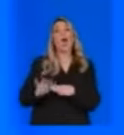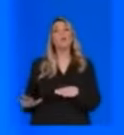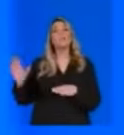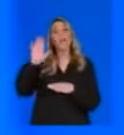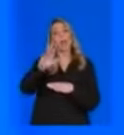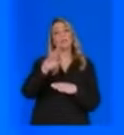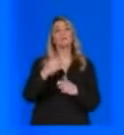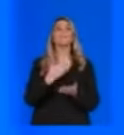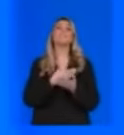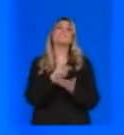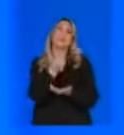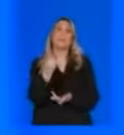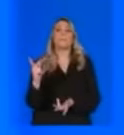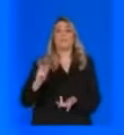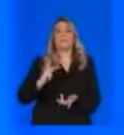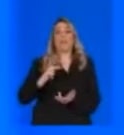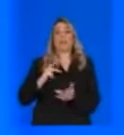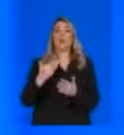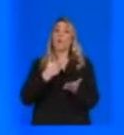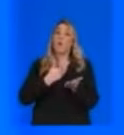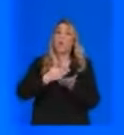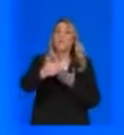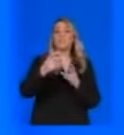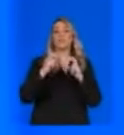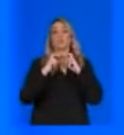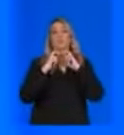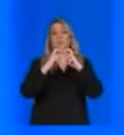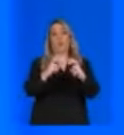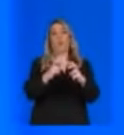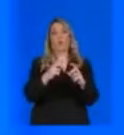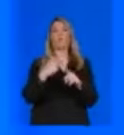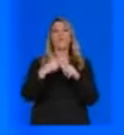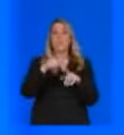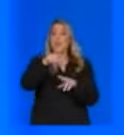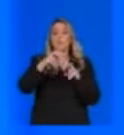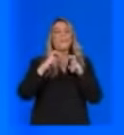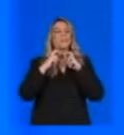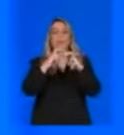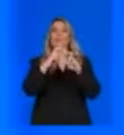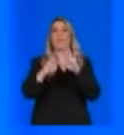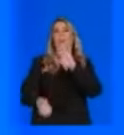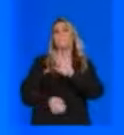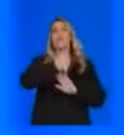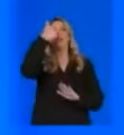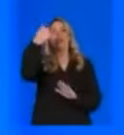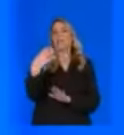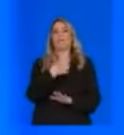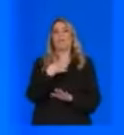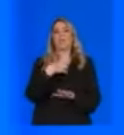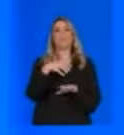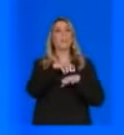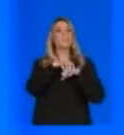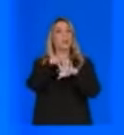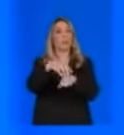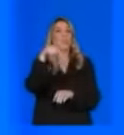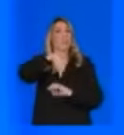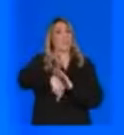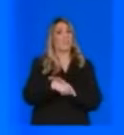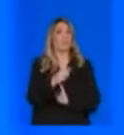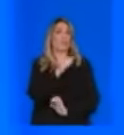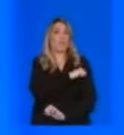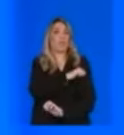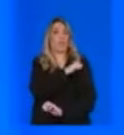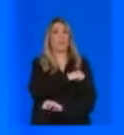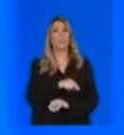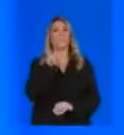iniciativa privada no avanço do metrô O metrô é um meio de transporte por excelência na Cidade do Rio de Janeiro e Rana Você pode ter